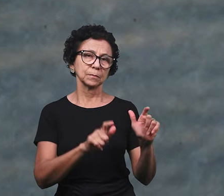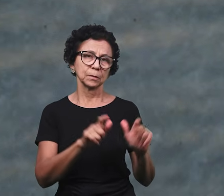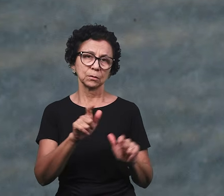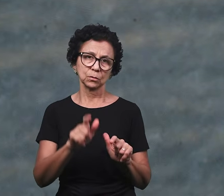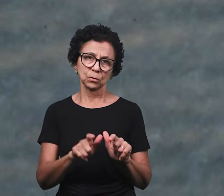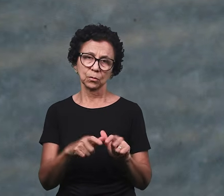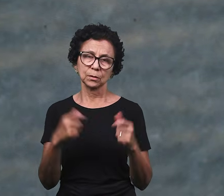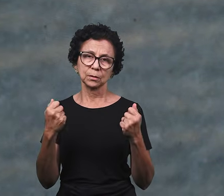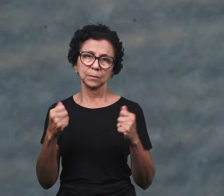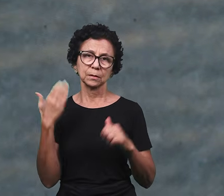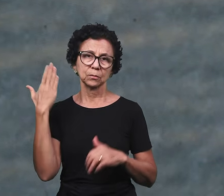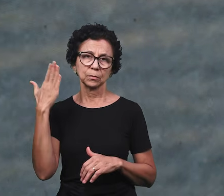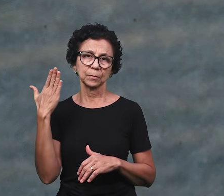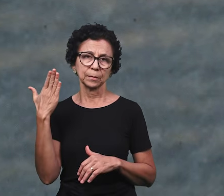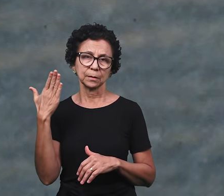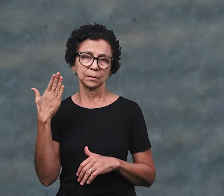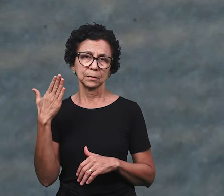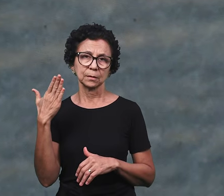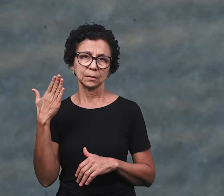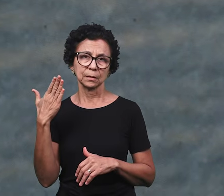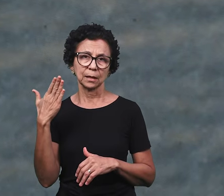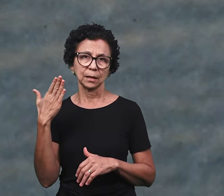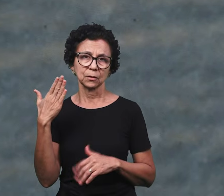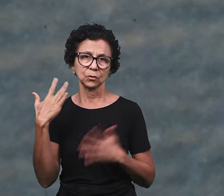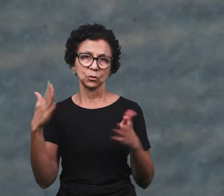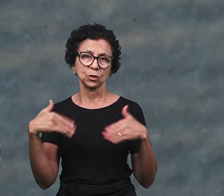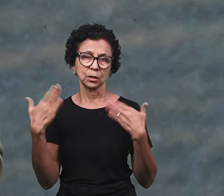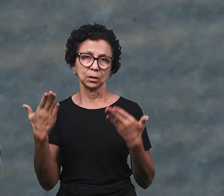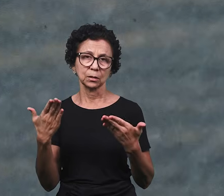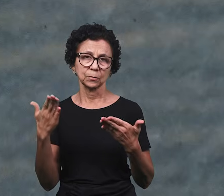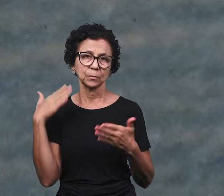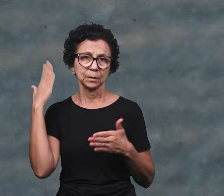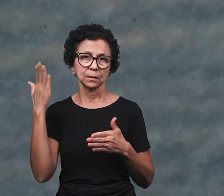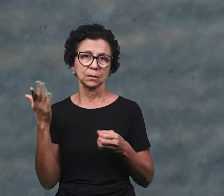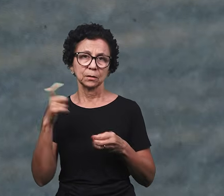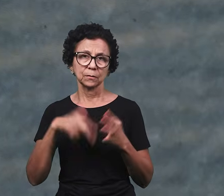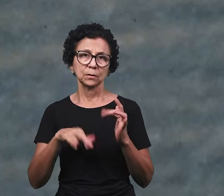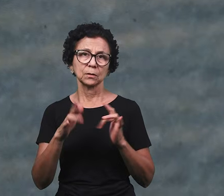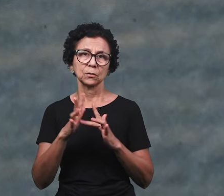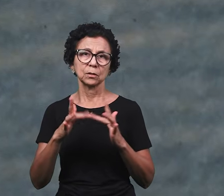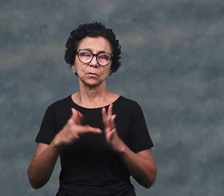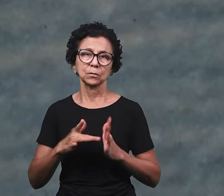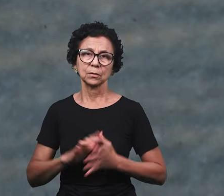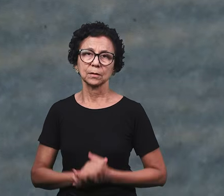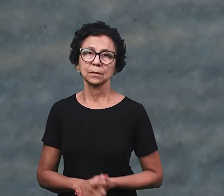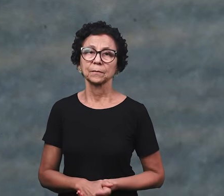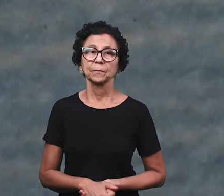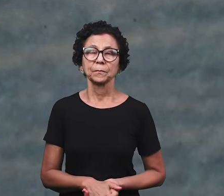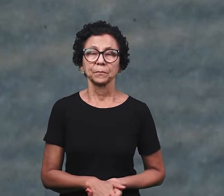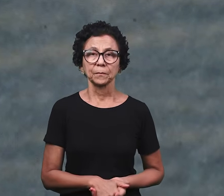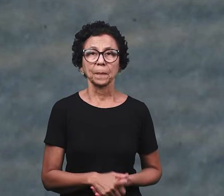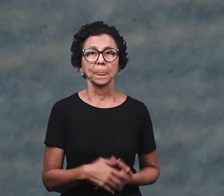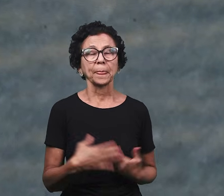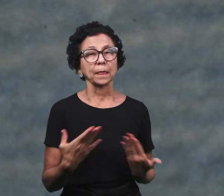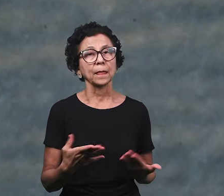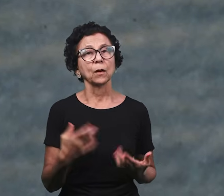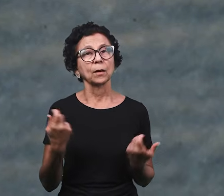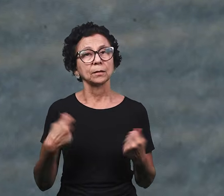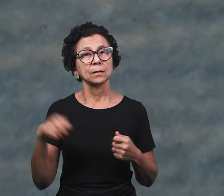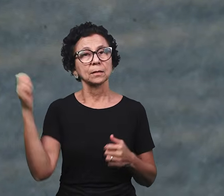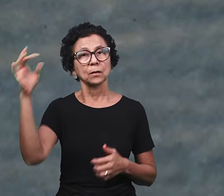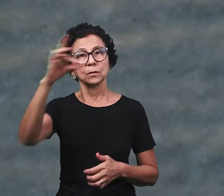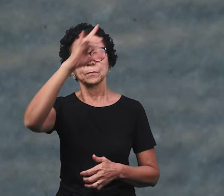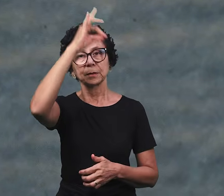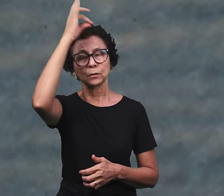precisam de uma palavra de esperança. Você sabe como é que você vai ser um instrumento nas mãos do Senhor? Com o fruto do Espírito, o amor de Deus no